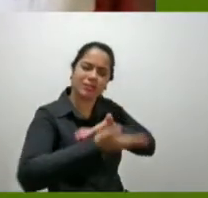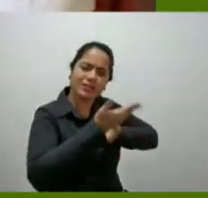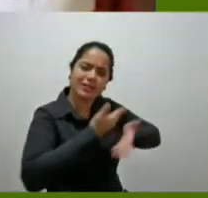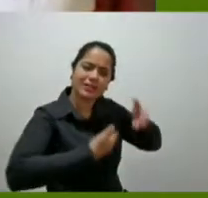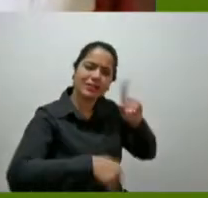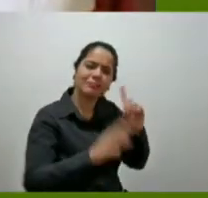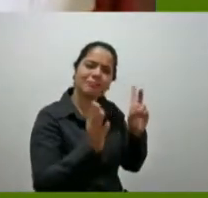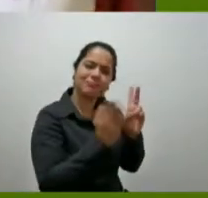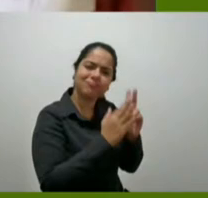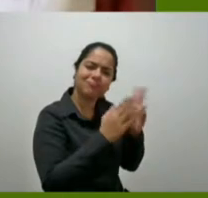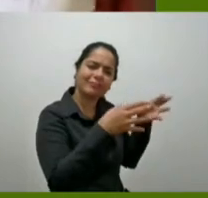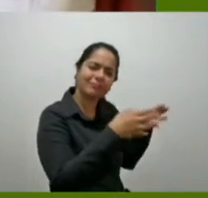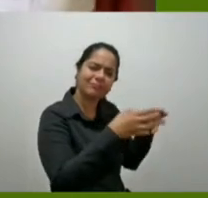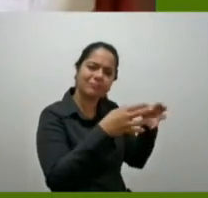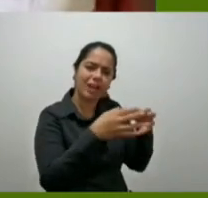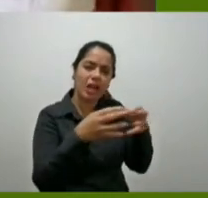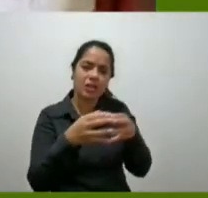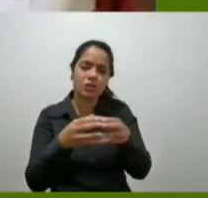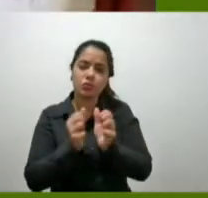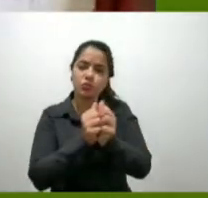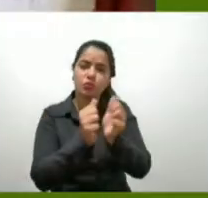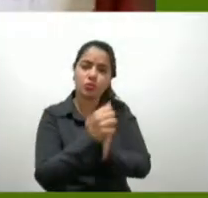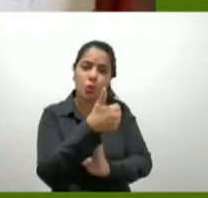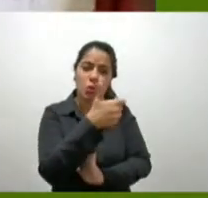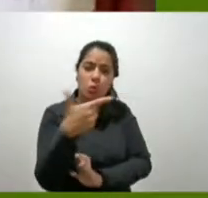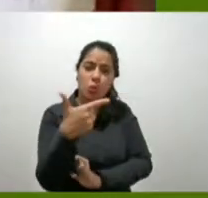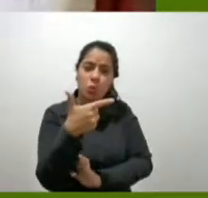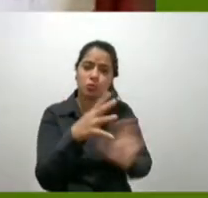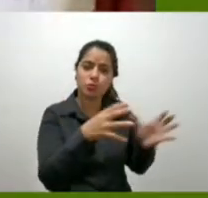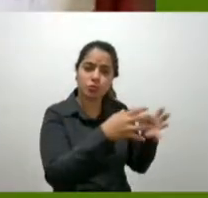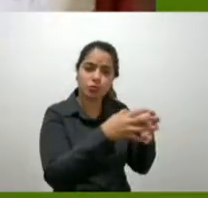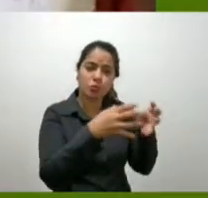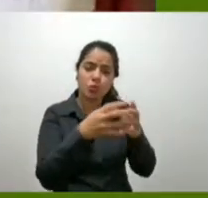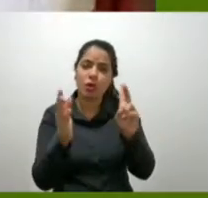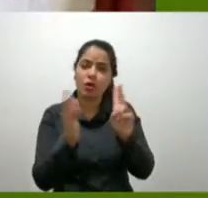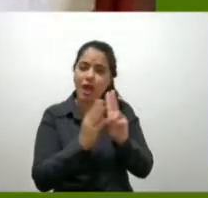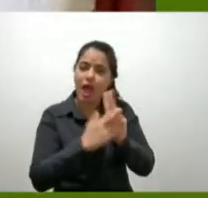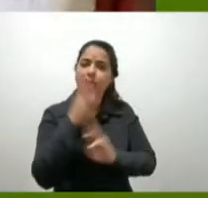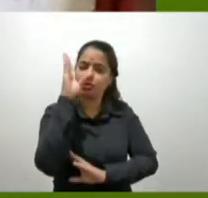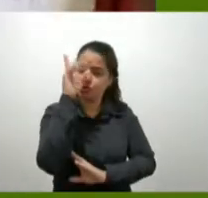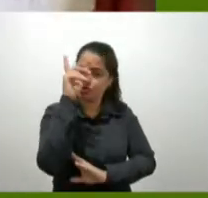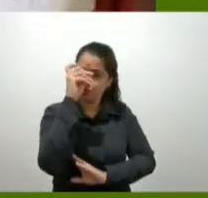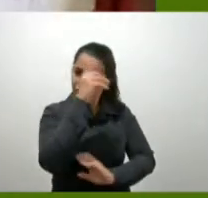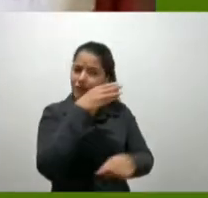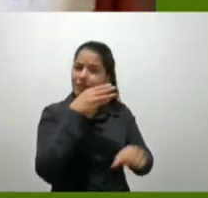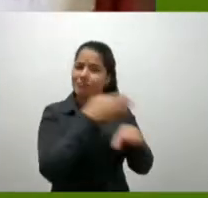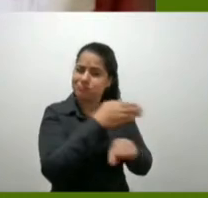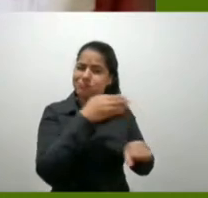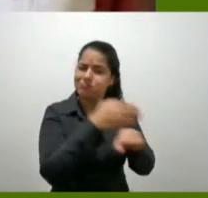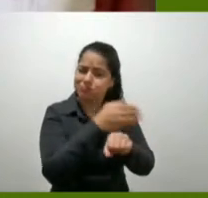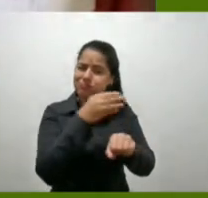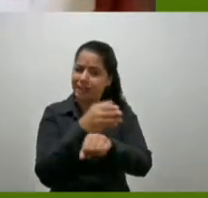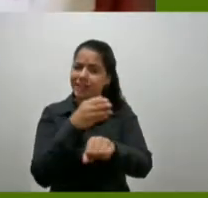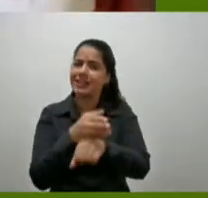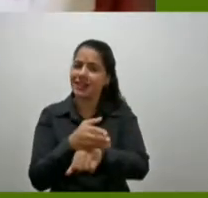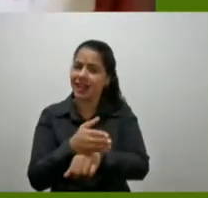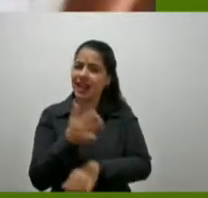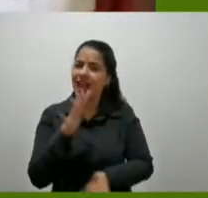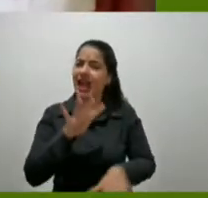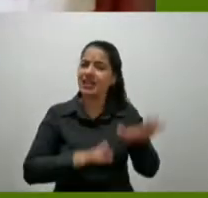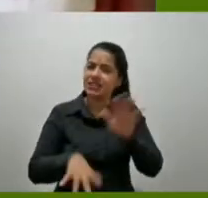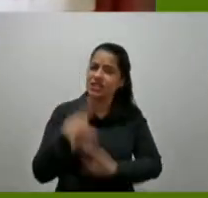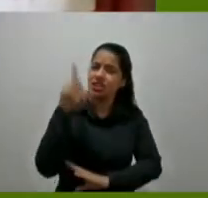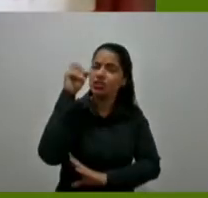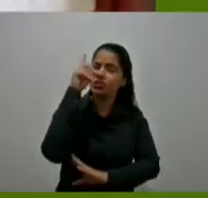12 comunidades indígenas. Muito difícil acesso às comunidades indígenas. Às vezes, eu levei dezenas de dias para poder atingir